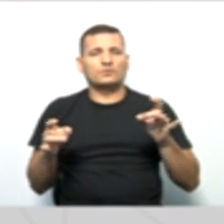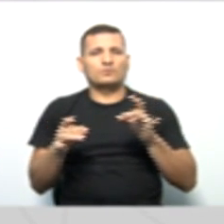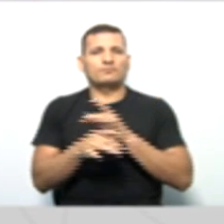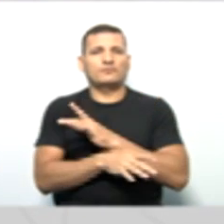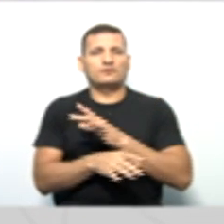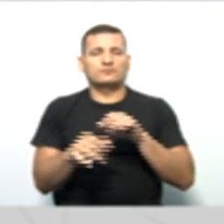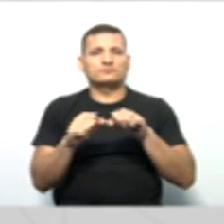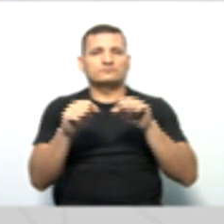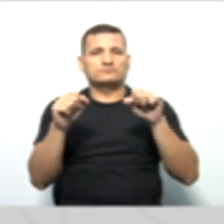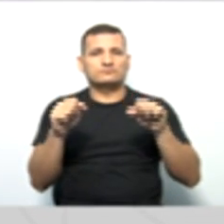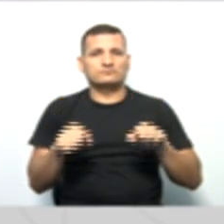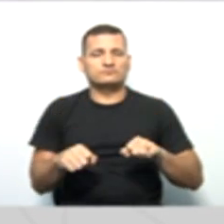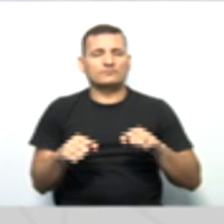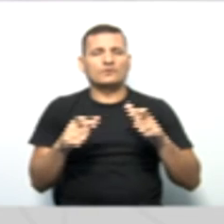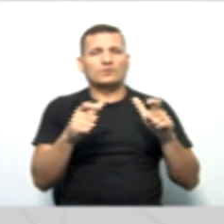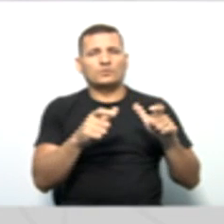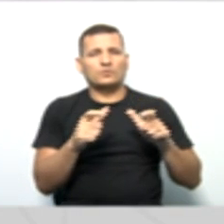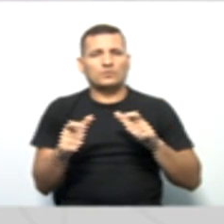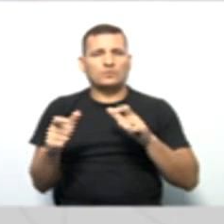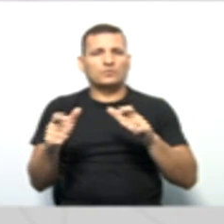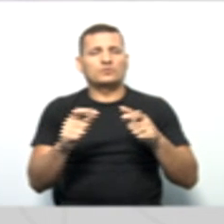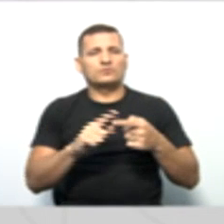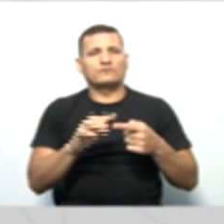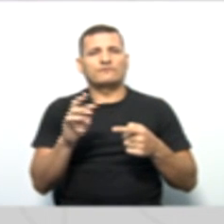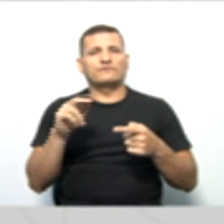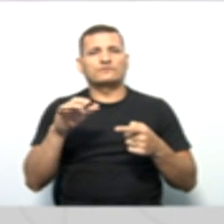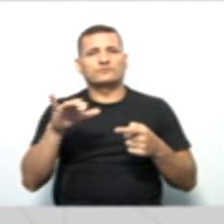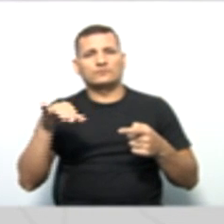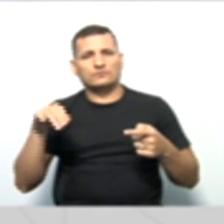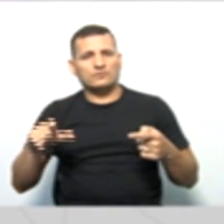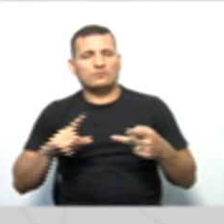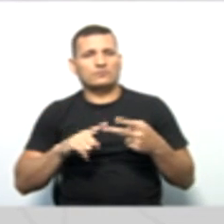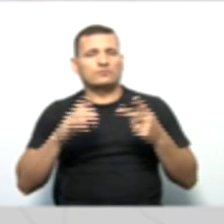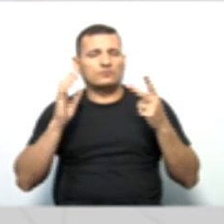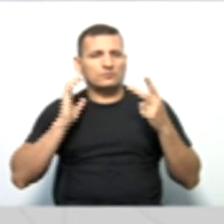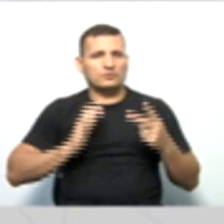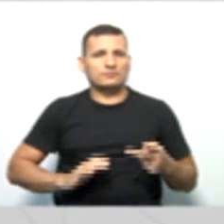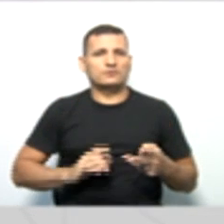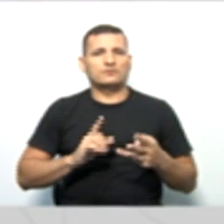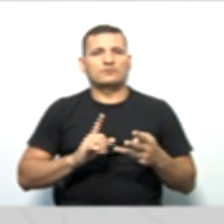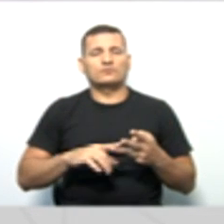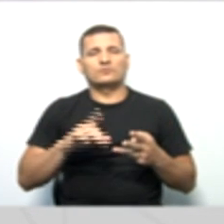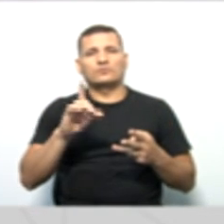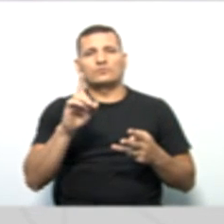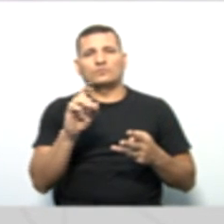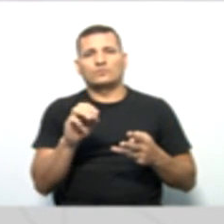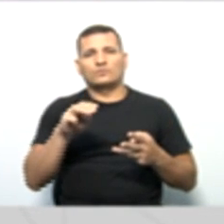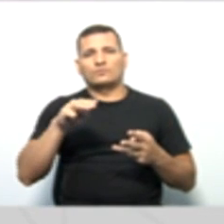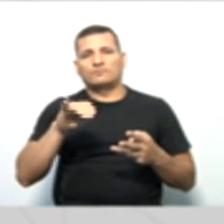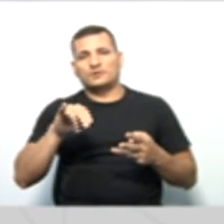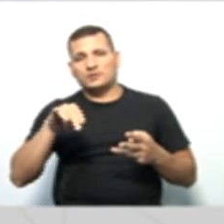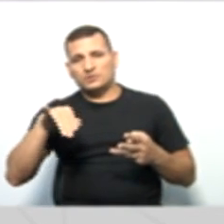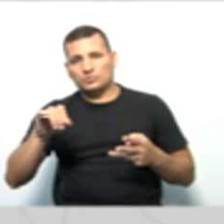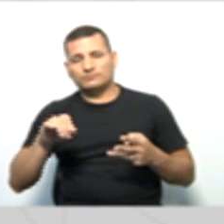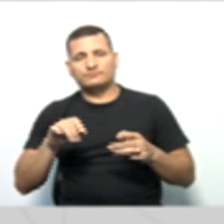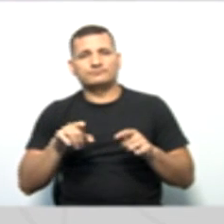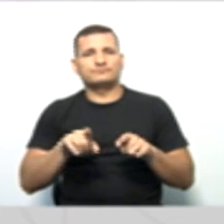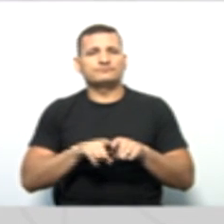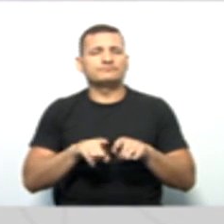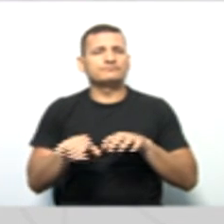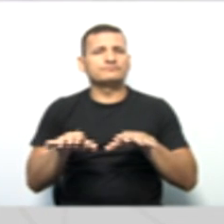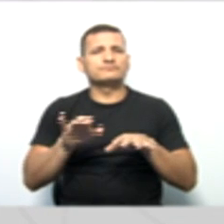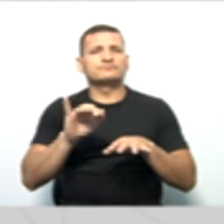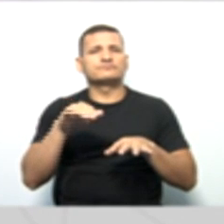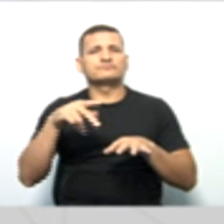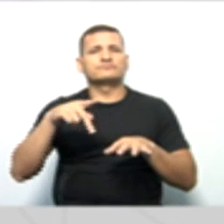os domínios de dados, funcional e comportamental numa perspectiva de implementação, tá, gente? Lembrando o que é implementação?